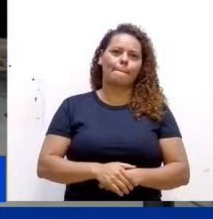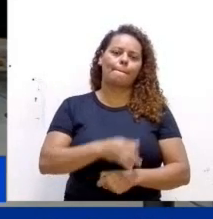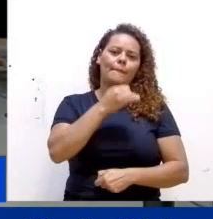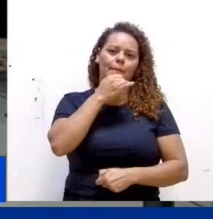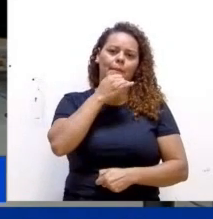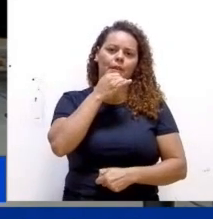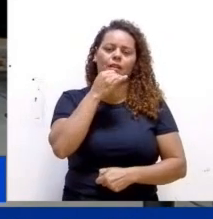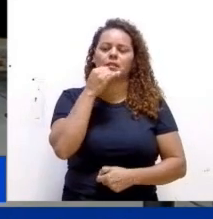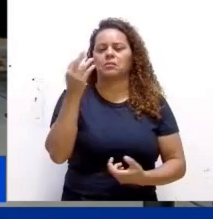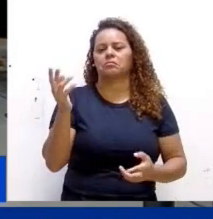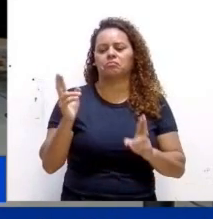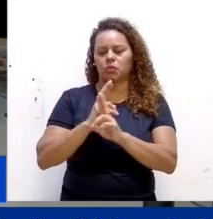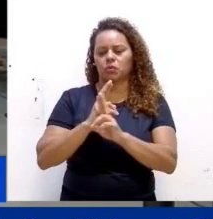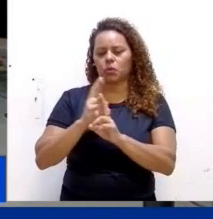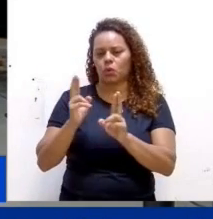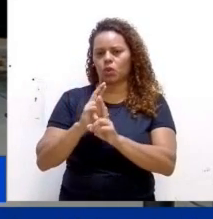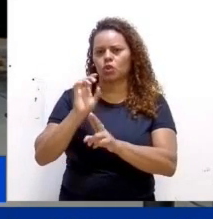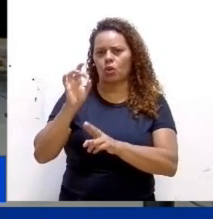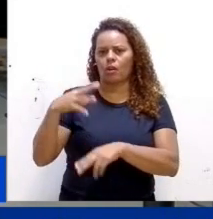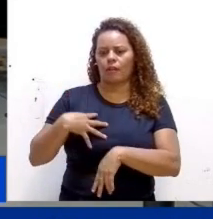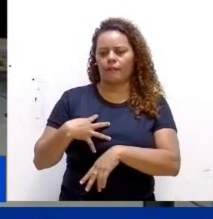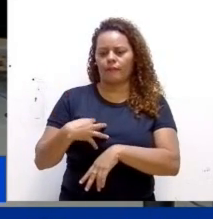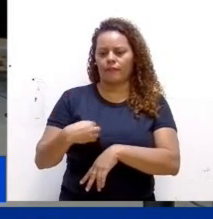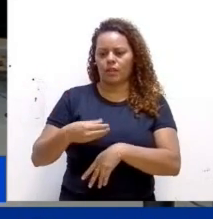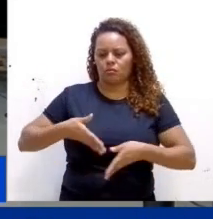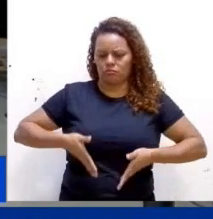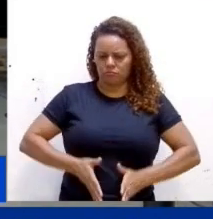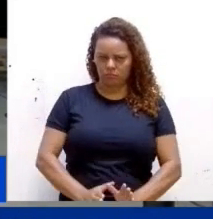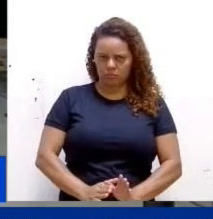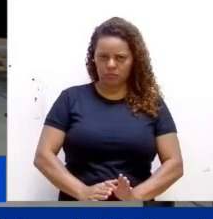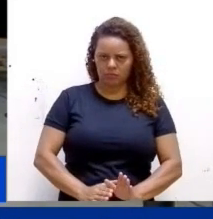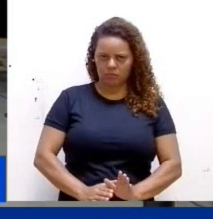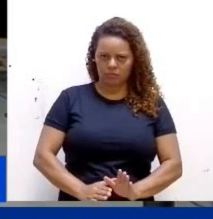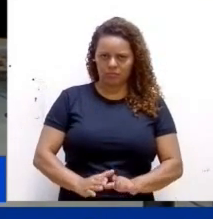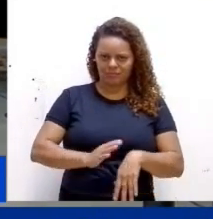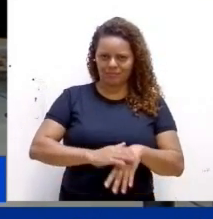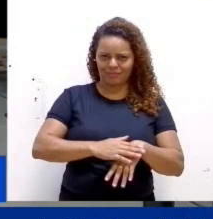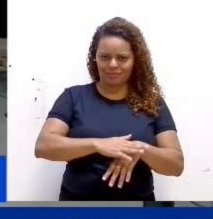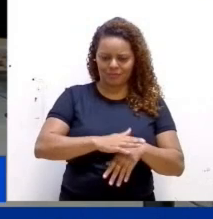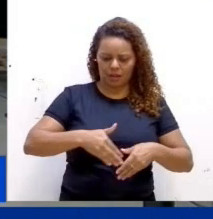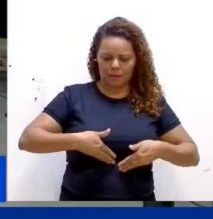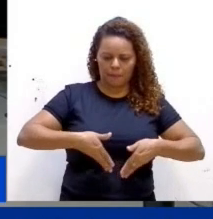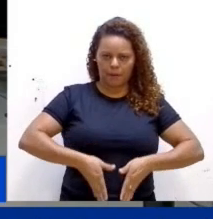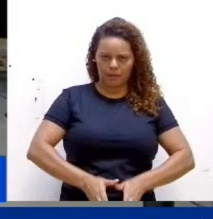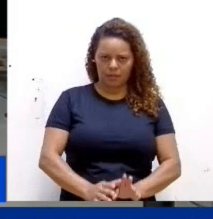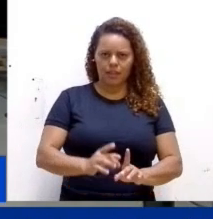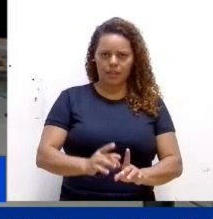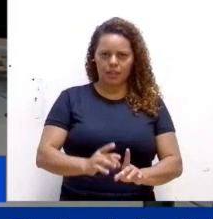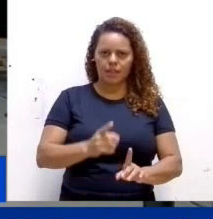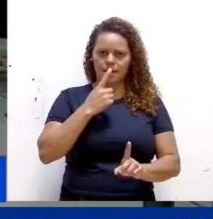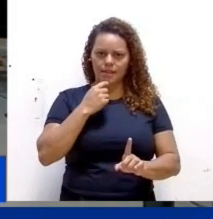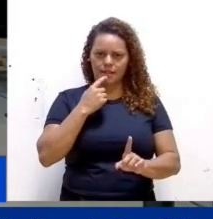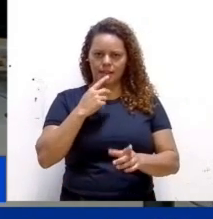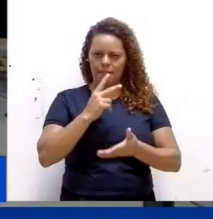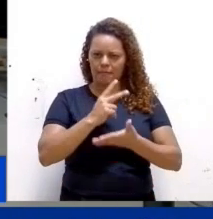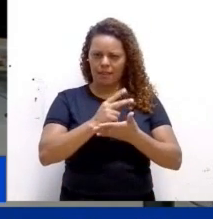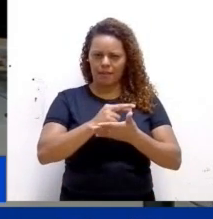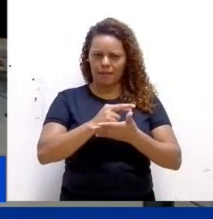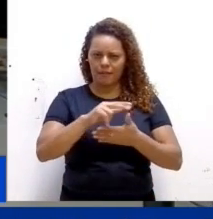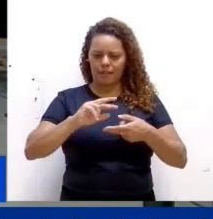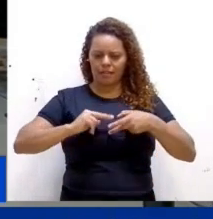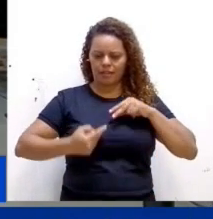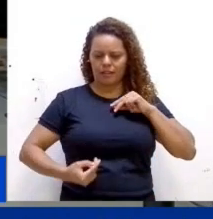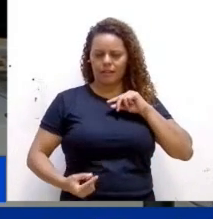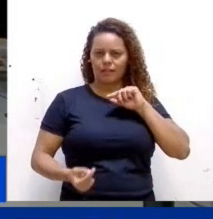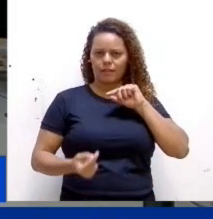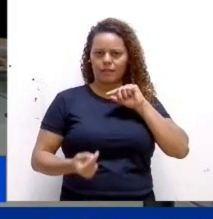relacionadas à filiação. O filho não é só o filho biológico, o filho consanguíneo. Filho permanece também é o mais filho amplo no auditório com a palavra